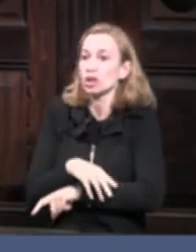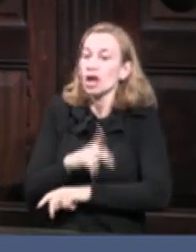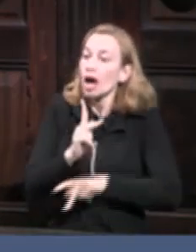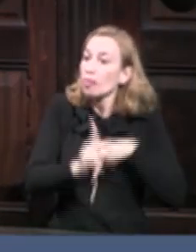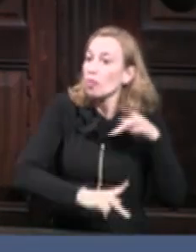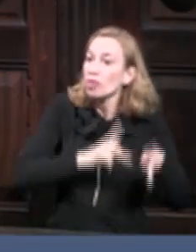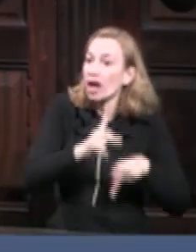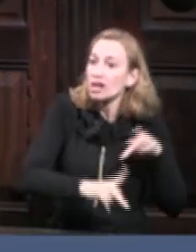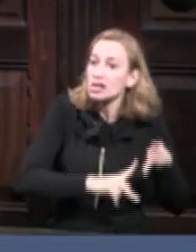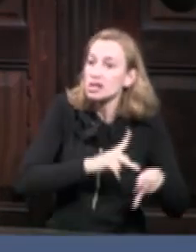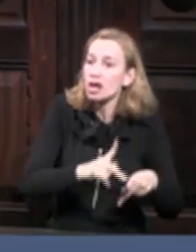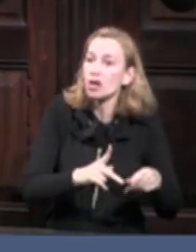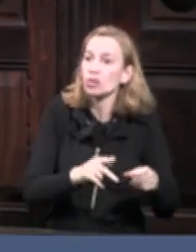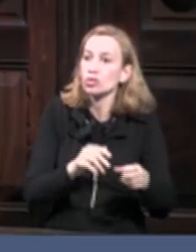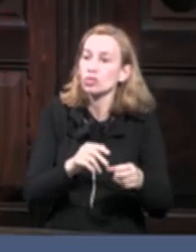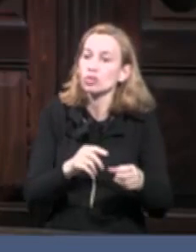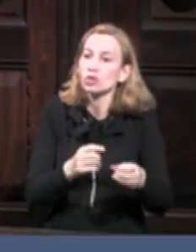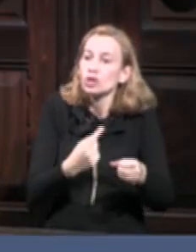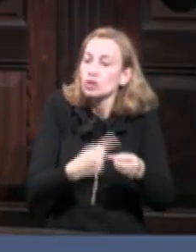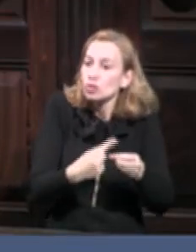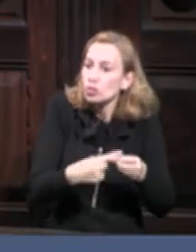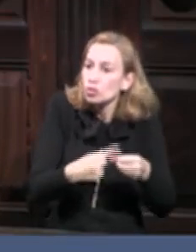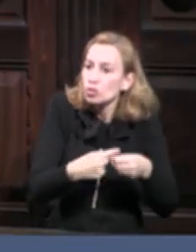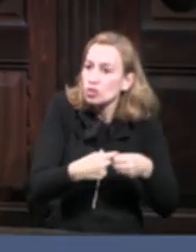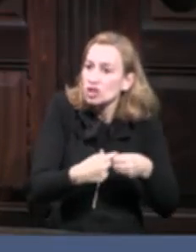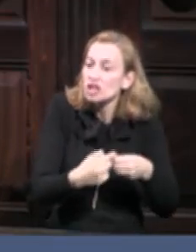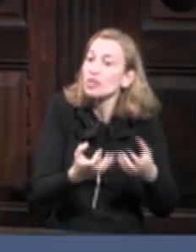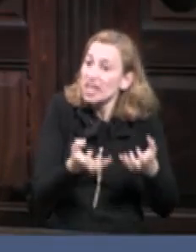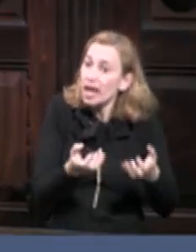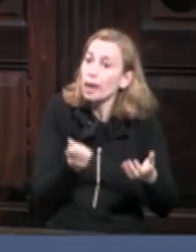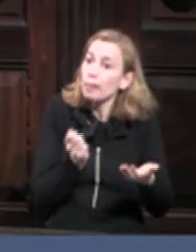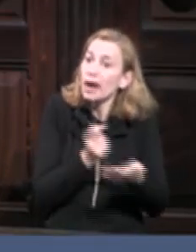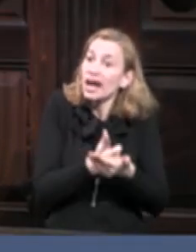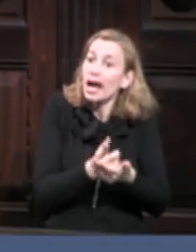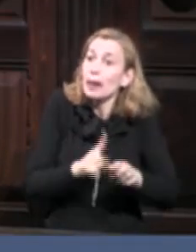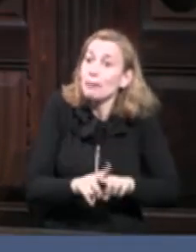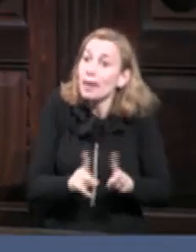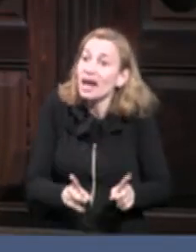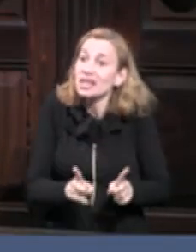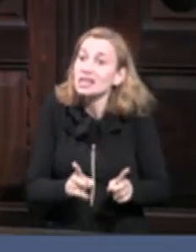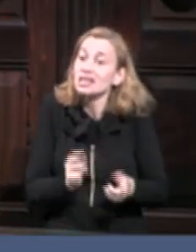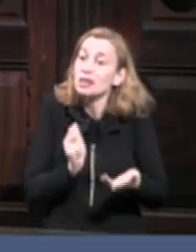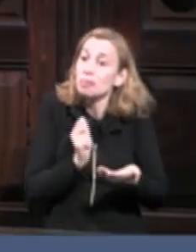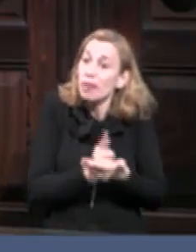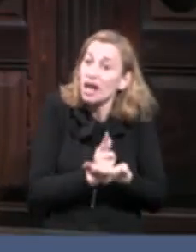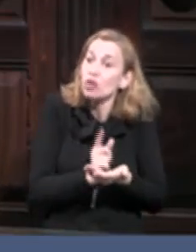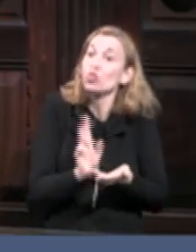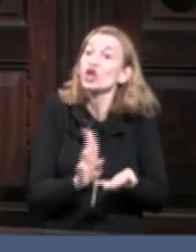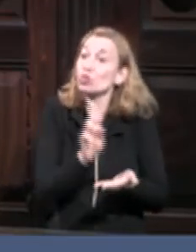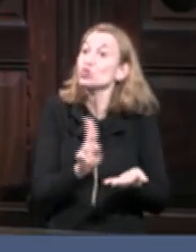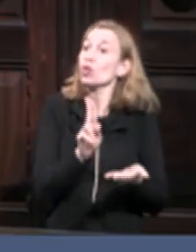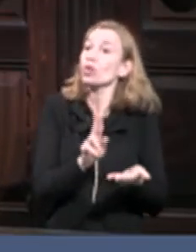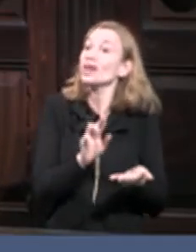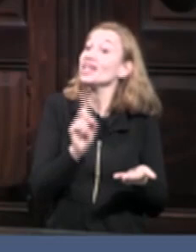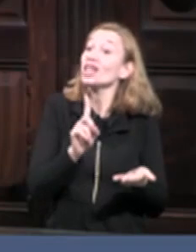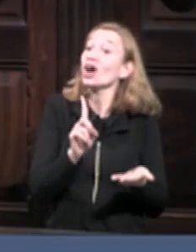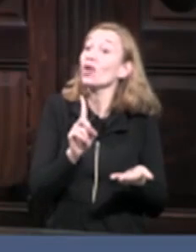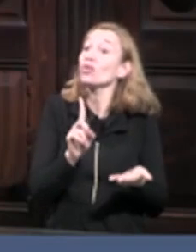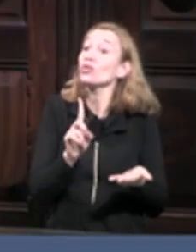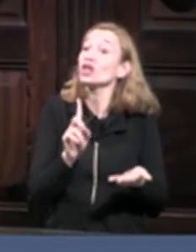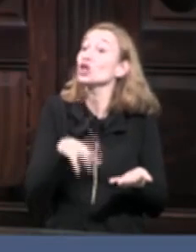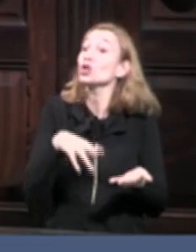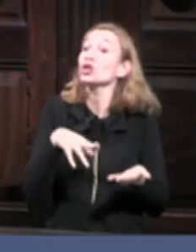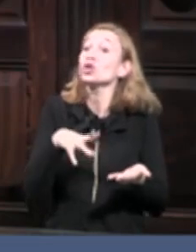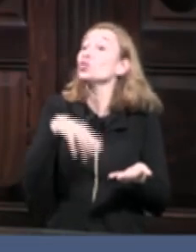honesta desse estado quer pagar sim a sua conta, mas que pague por aquilo que usou e que